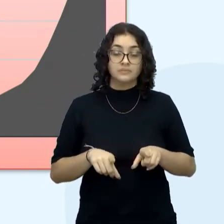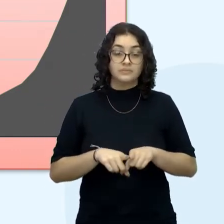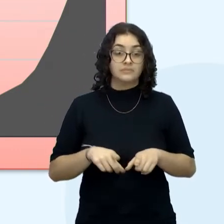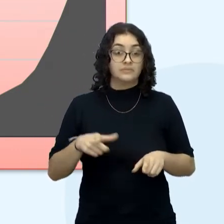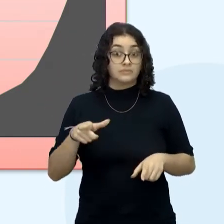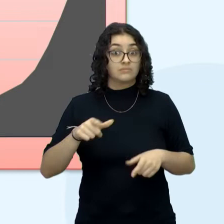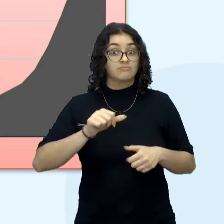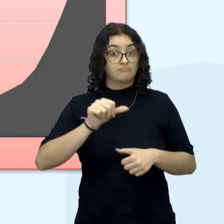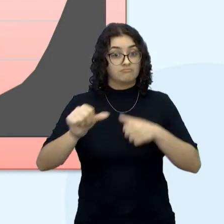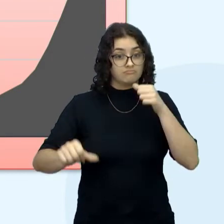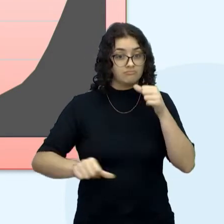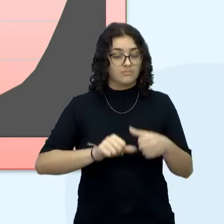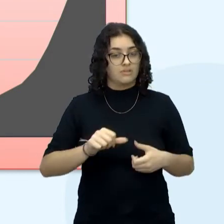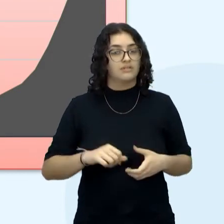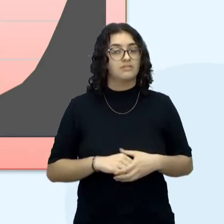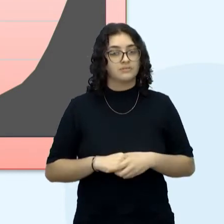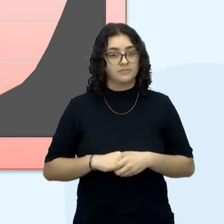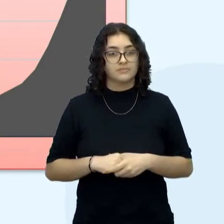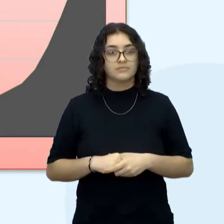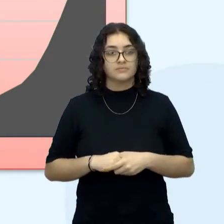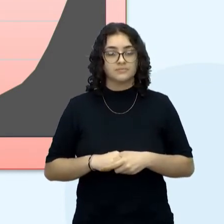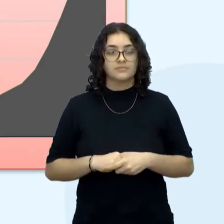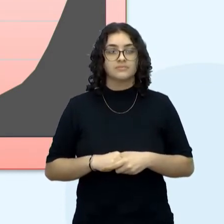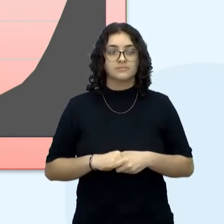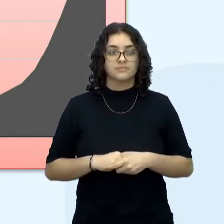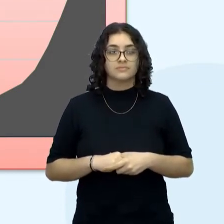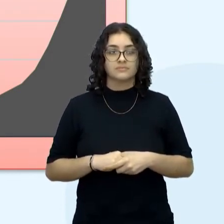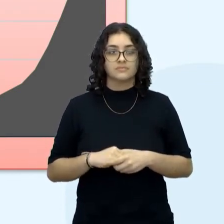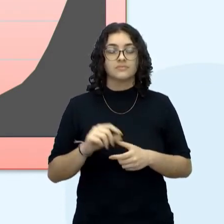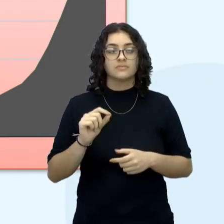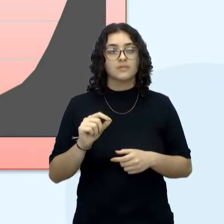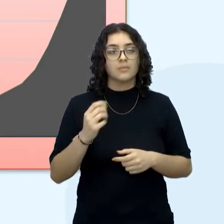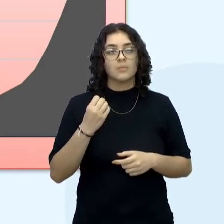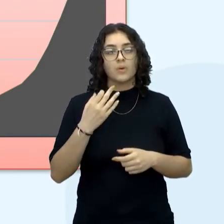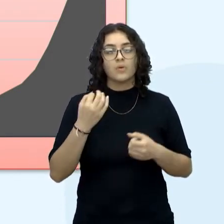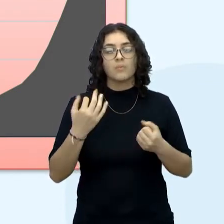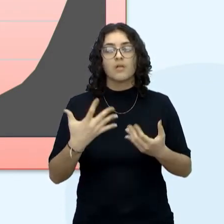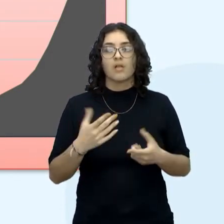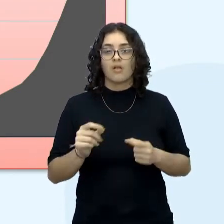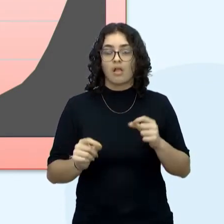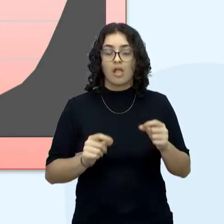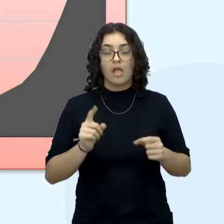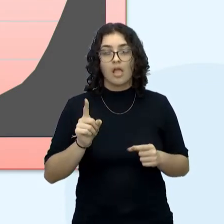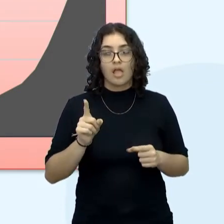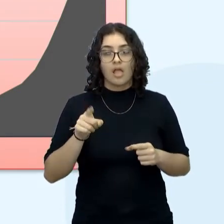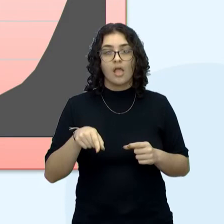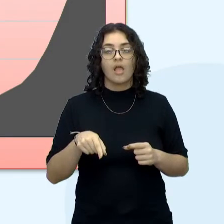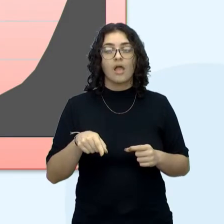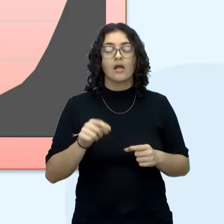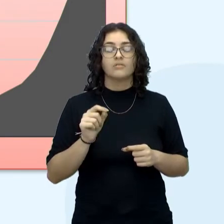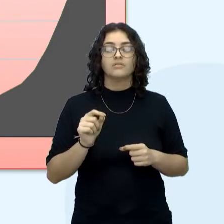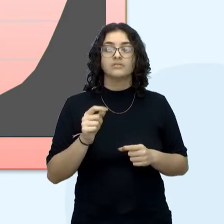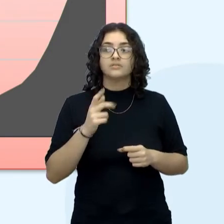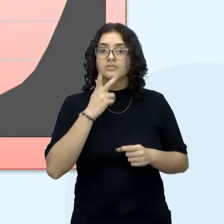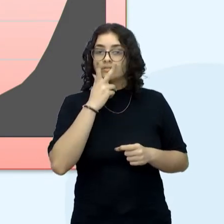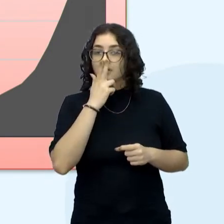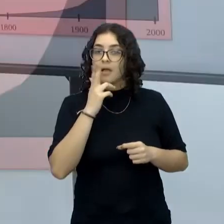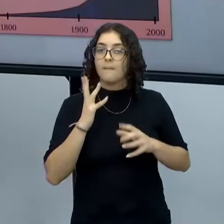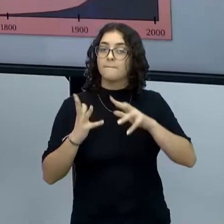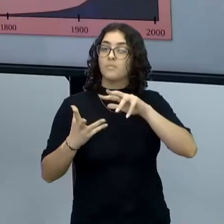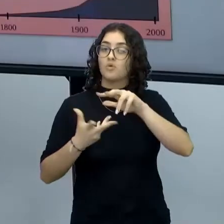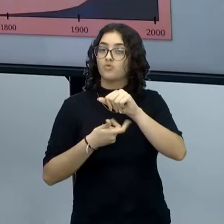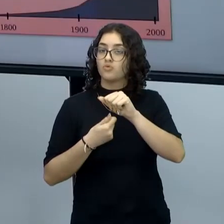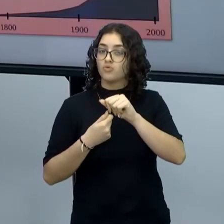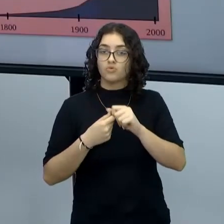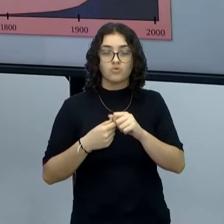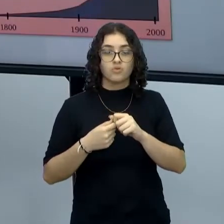bastante drástico. E de novo, é bom que se diga, né? É algo, uma tendência mundial.